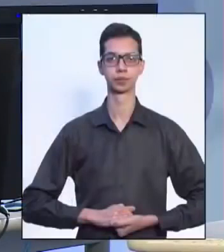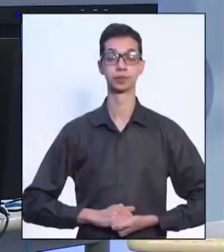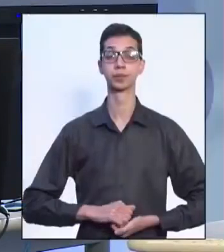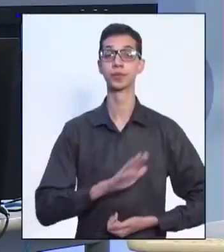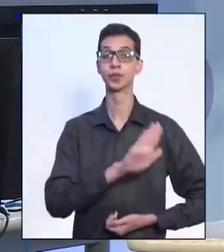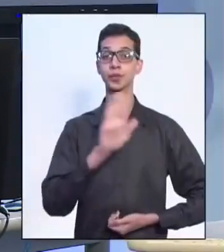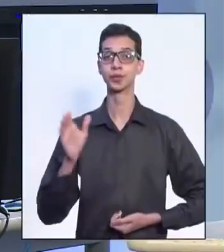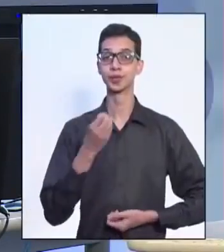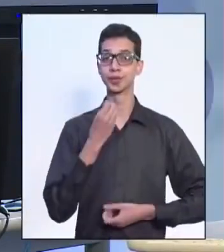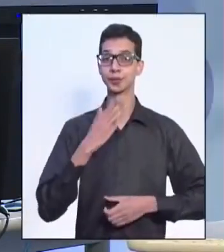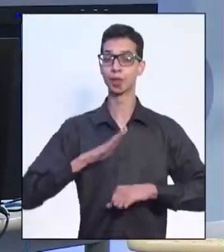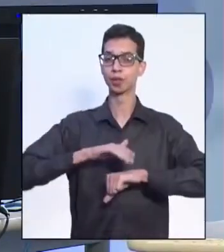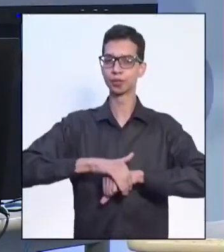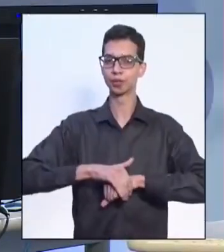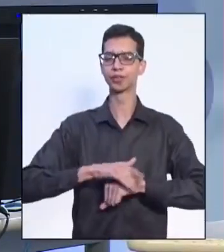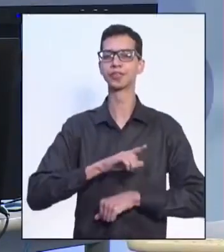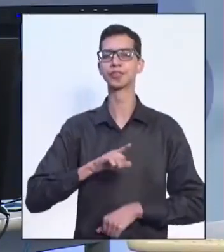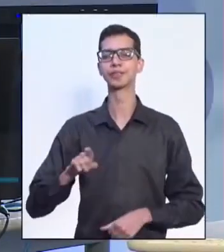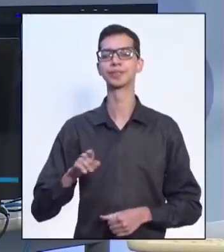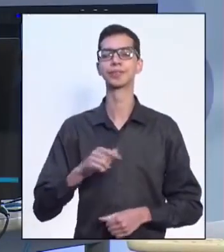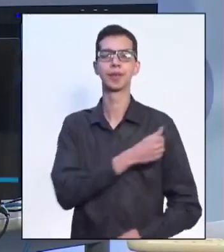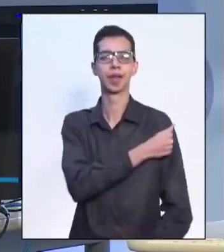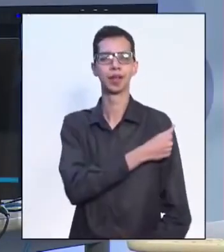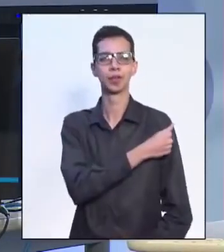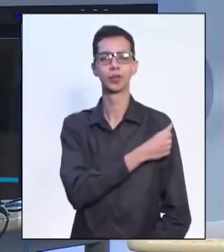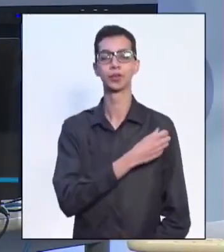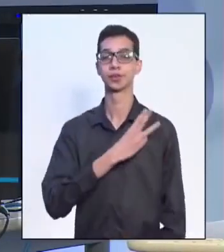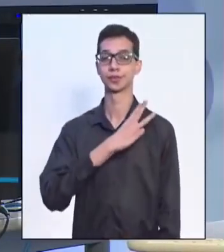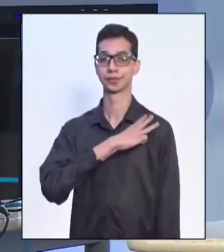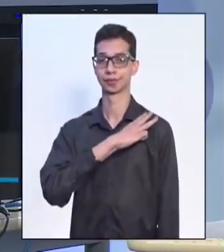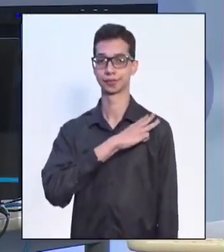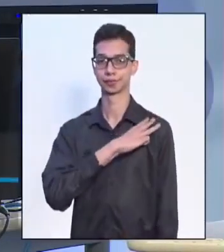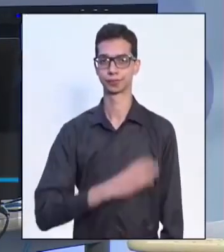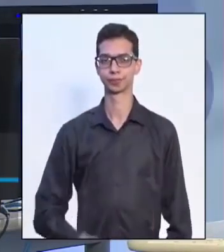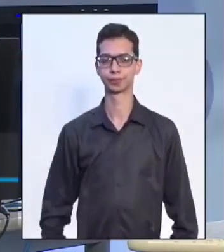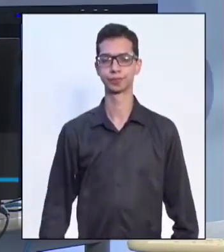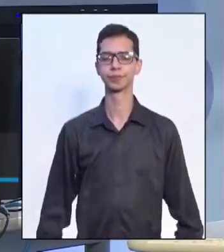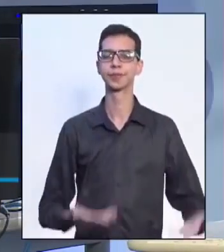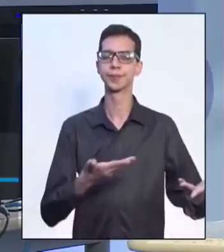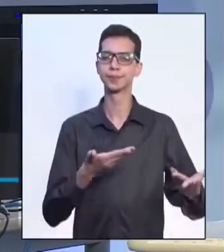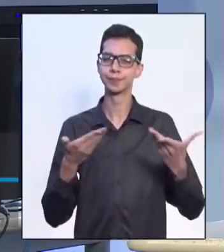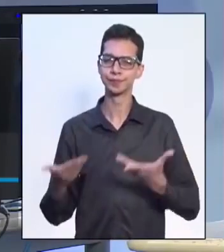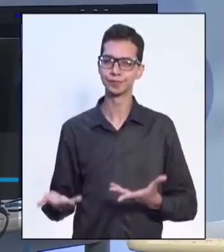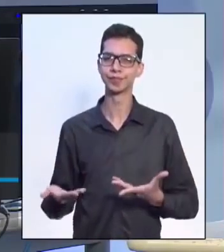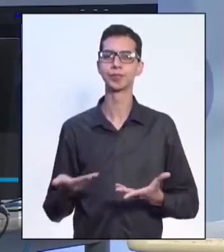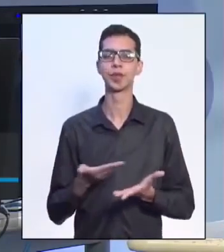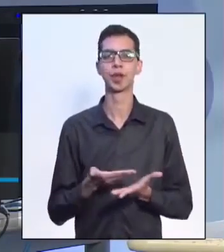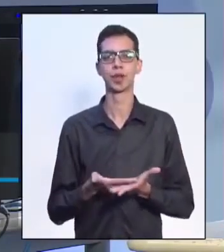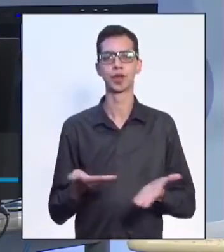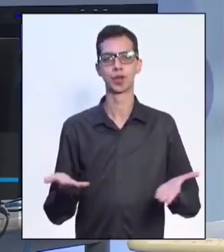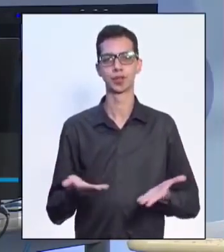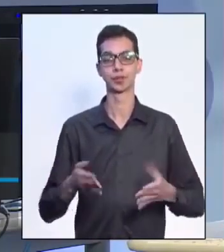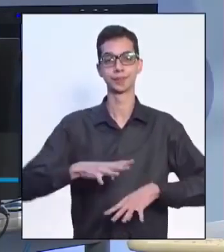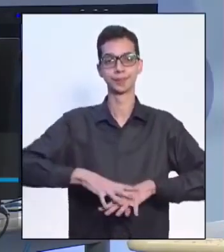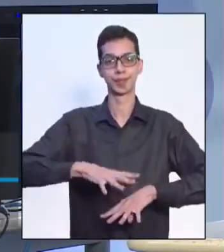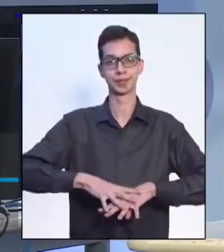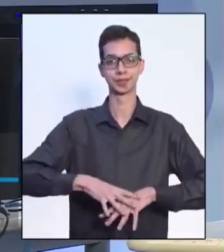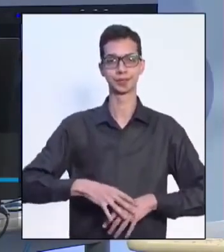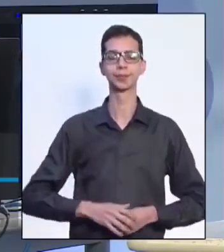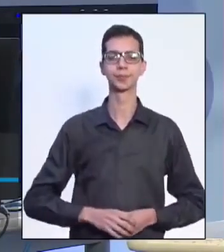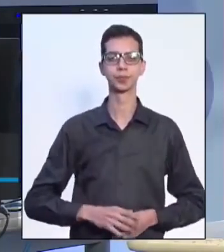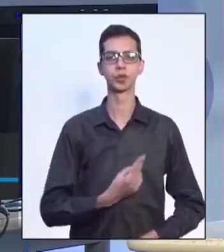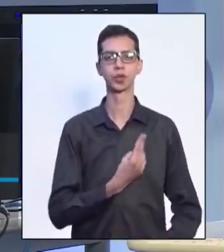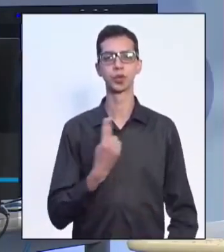Olá, boa noite, alunos da terceira série do ensino médio. Sejam todos muito bem-vindos à nossa aula de matemática. Eu